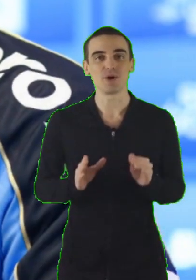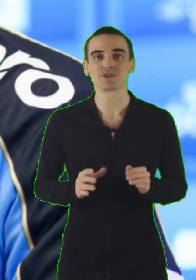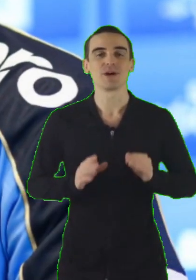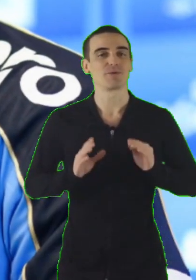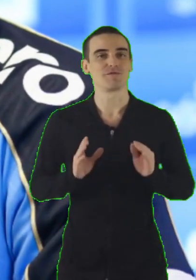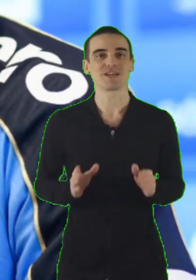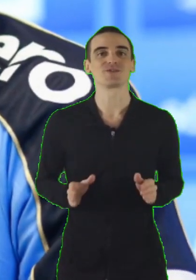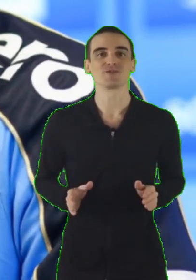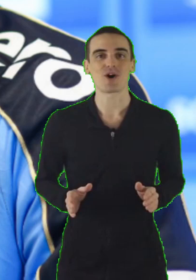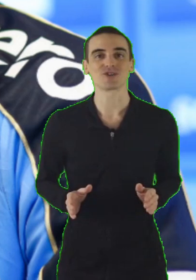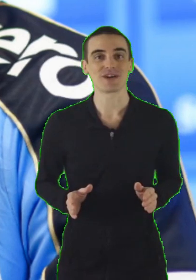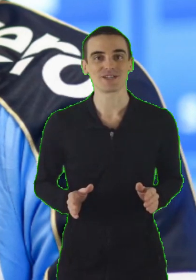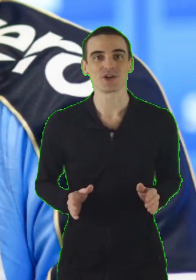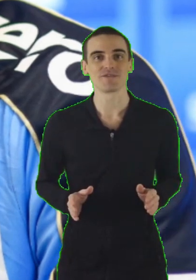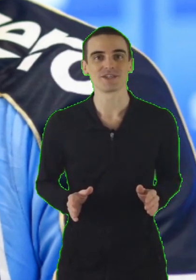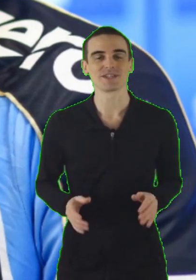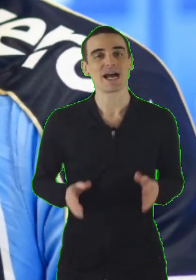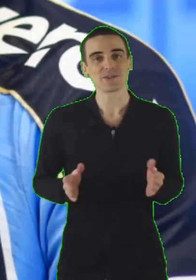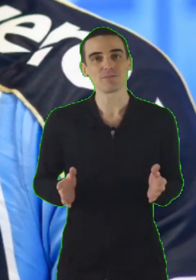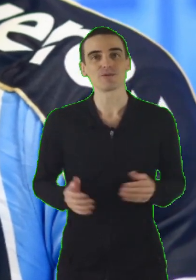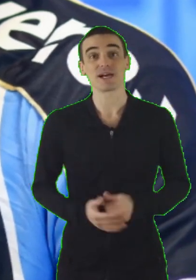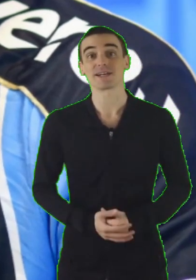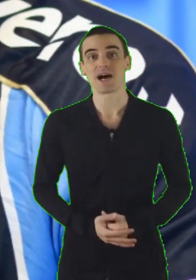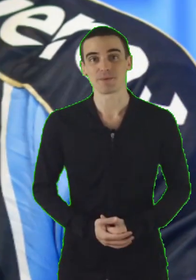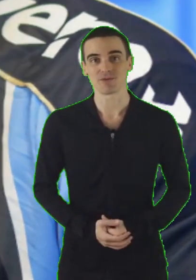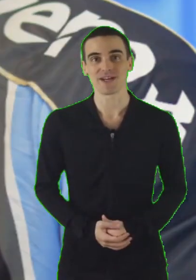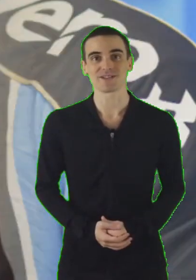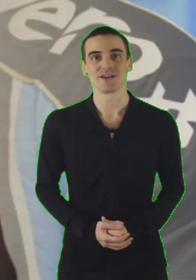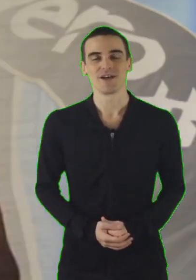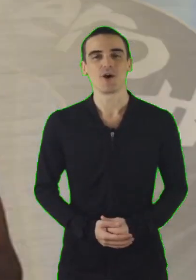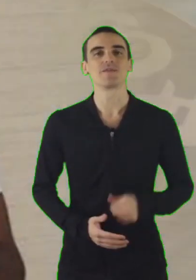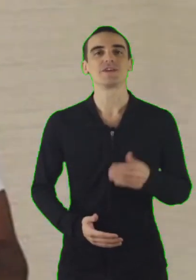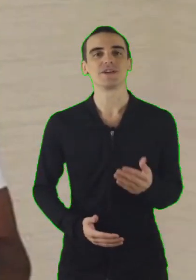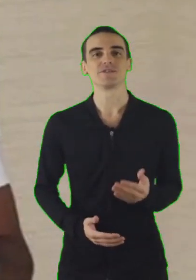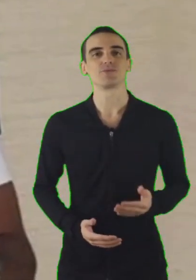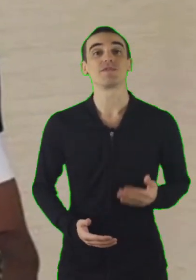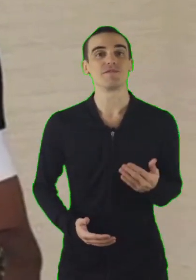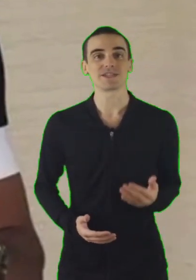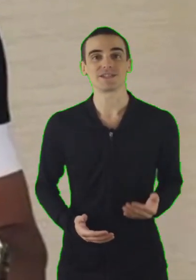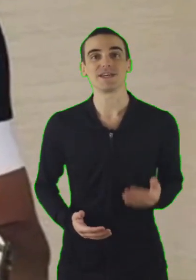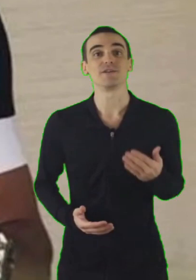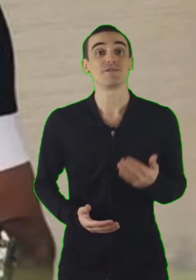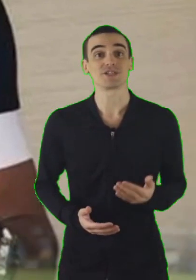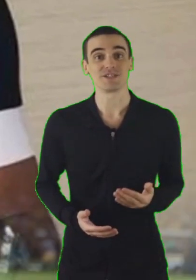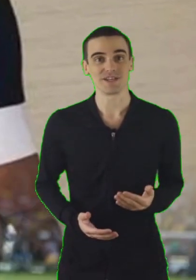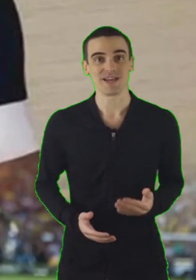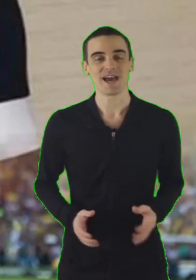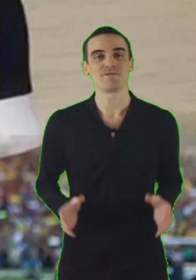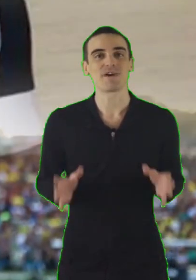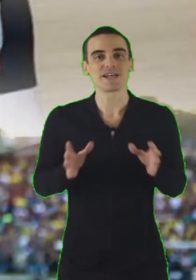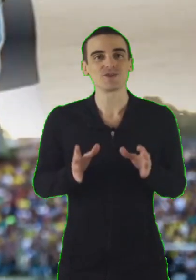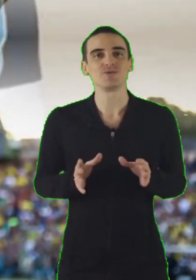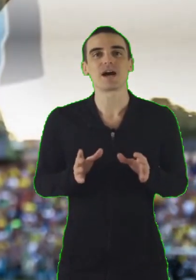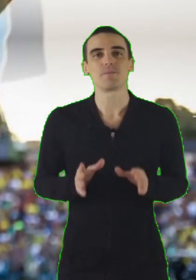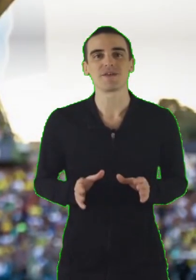passagens pelo Clube durante o ano de 2022 o meia disputou 33 jogos pelo Grêmio e marcou um Gol Lucas Silva